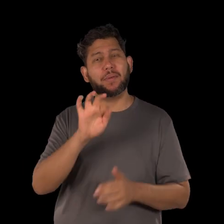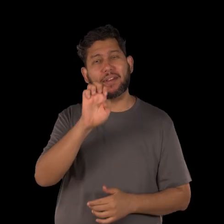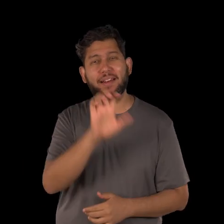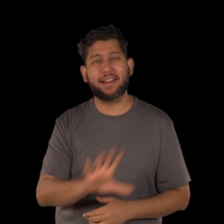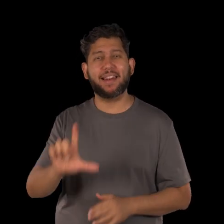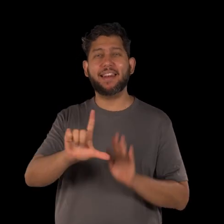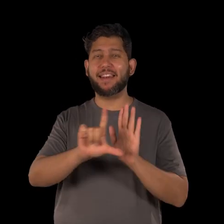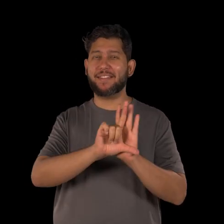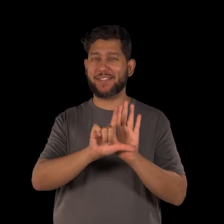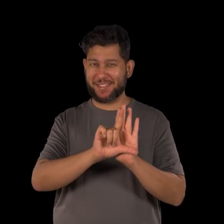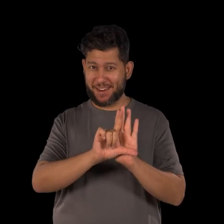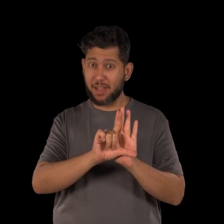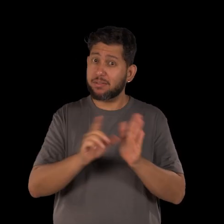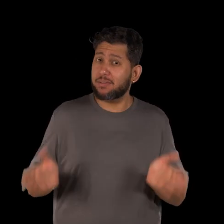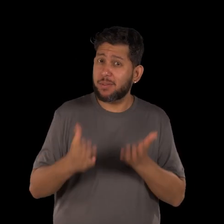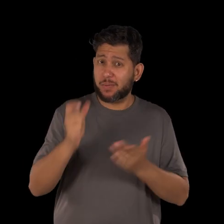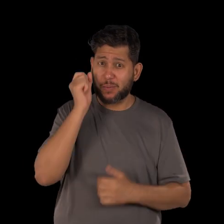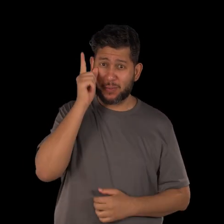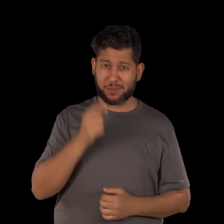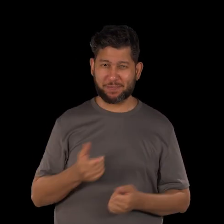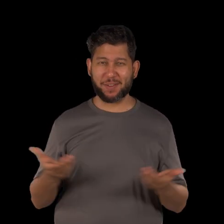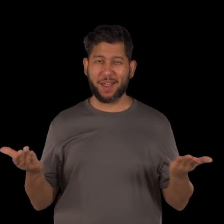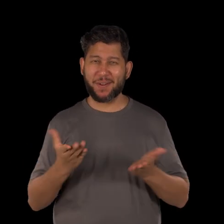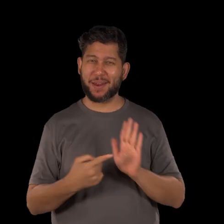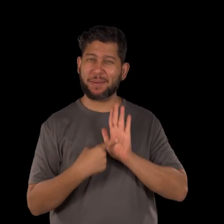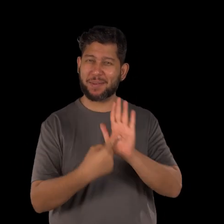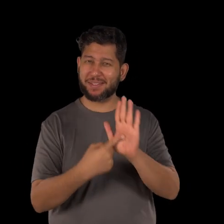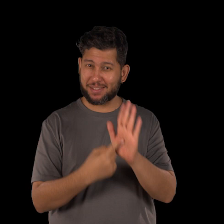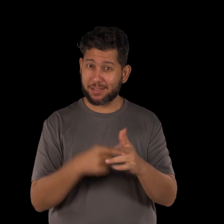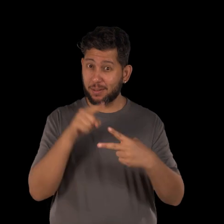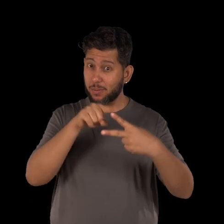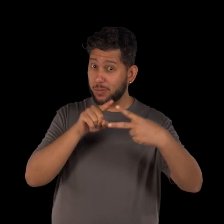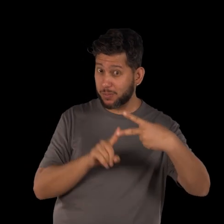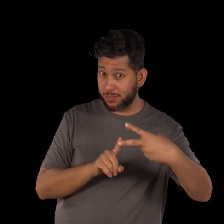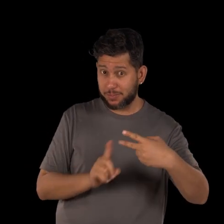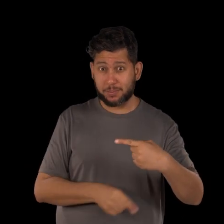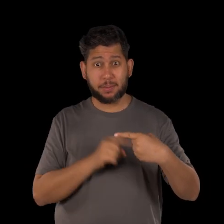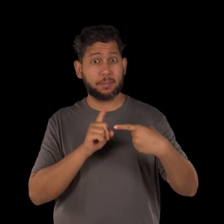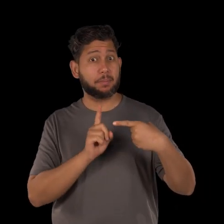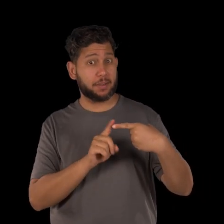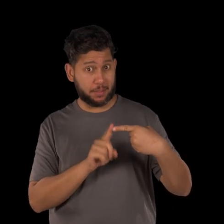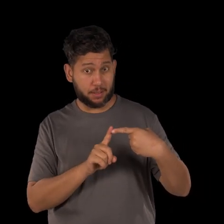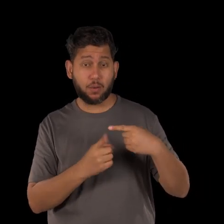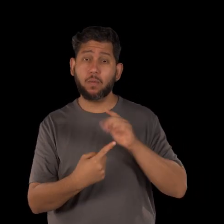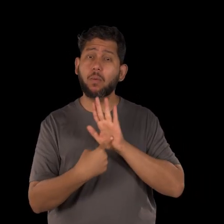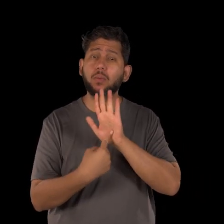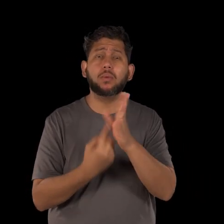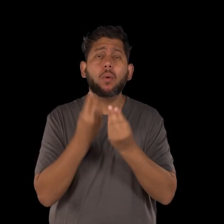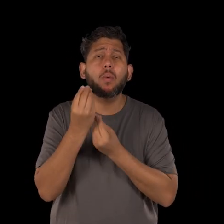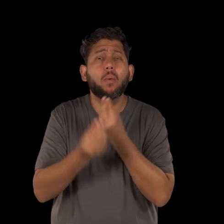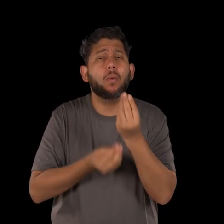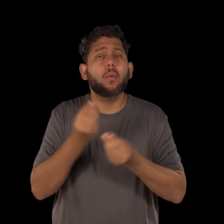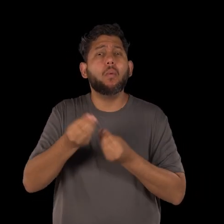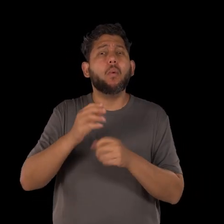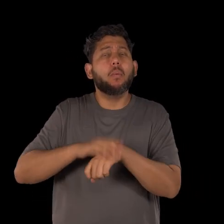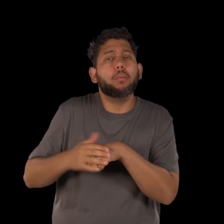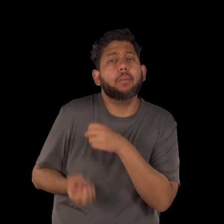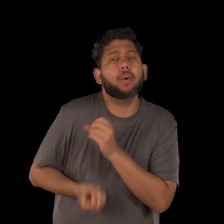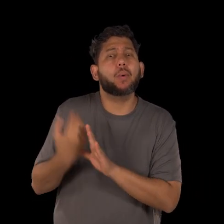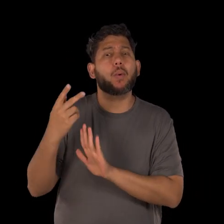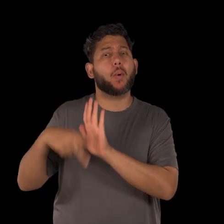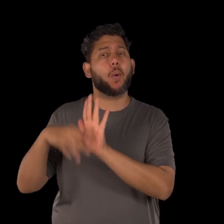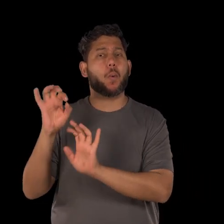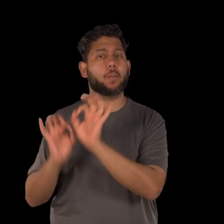Cultura. Essa apresentação será dividida em duas partes. Na primeira, vou comentar alguns aspectos relacionados à produção do